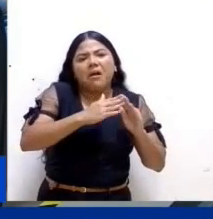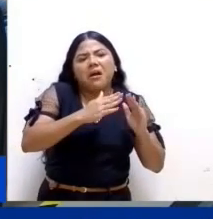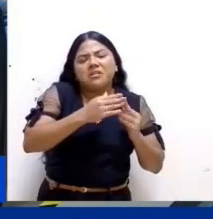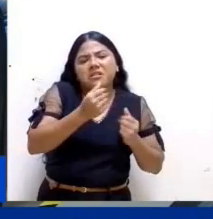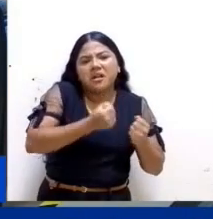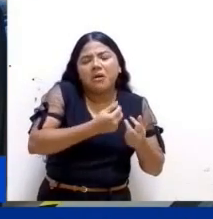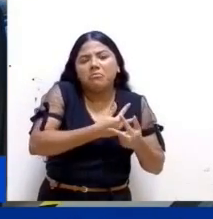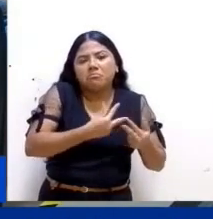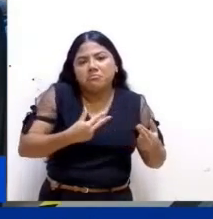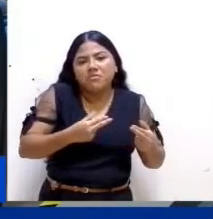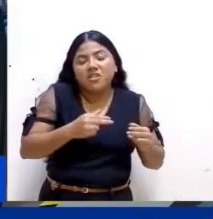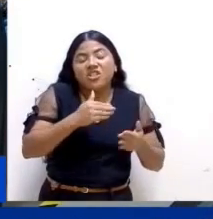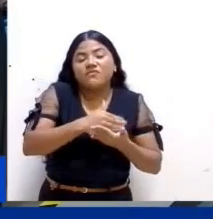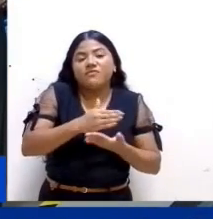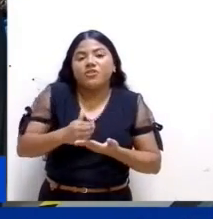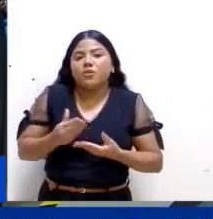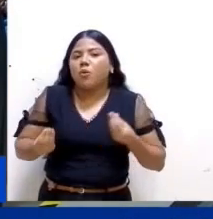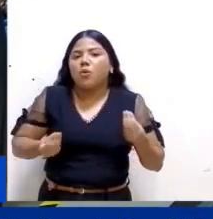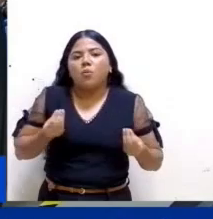os pretensos,